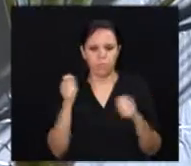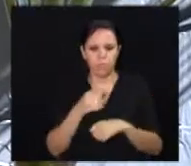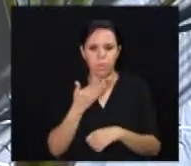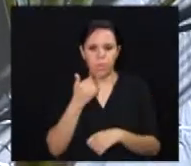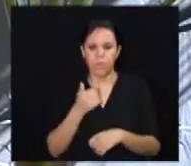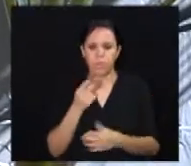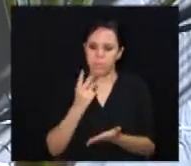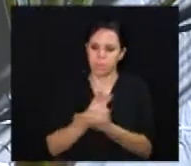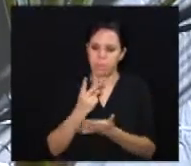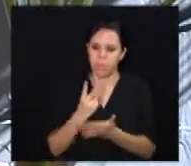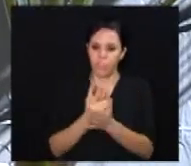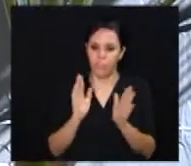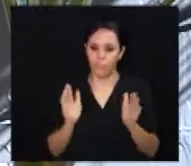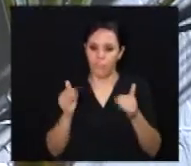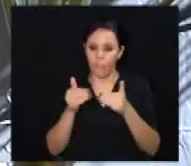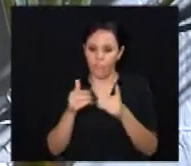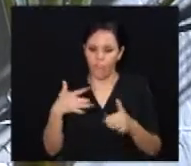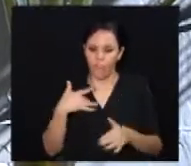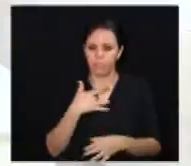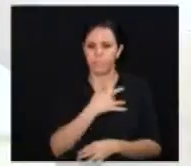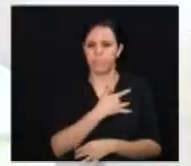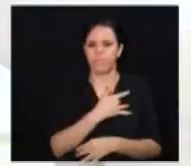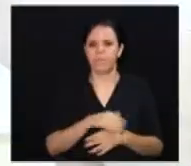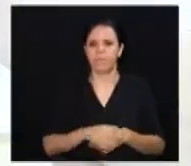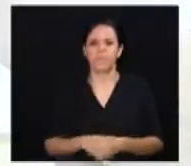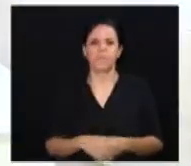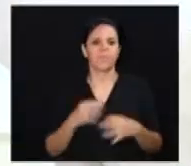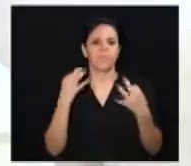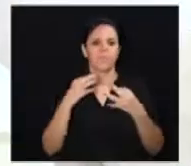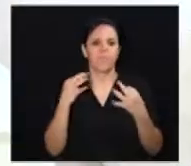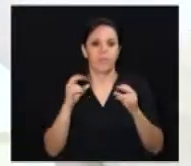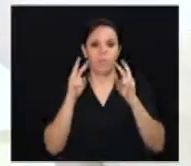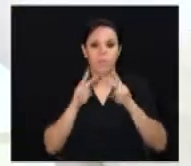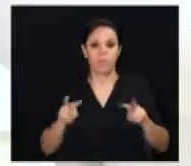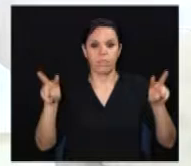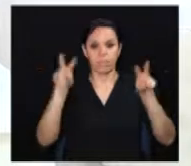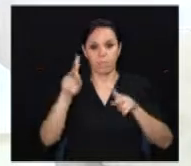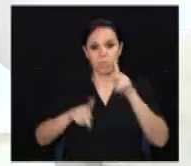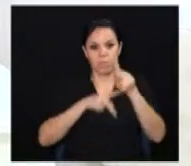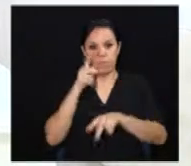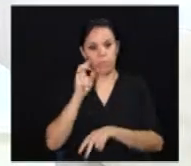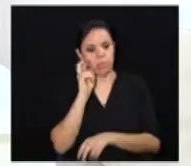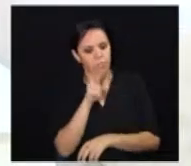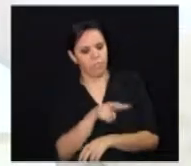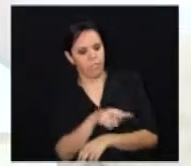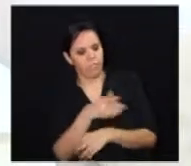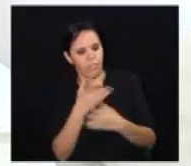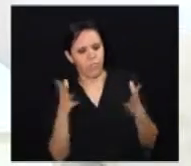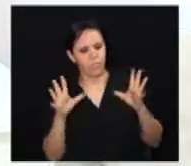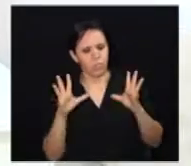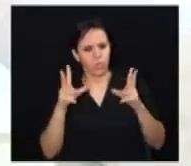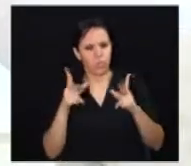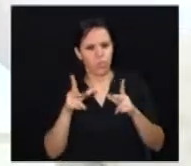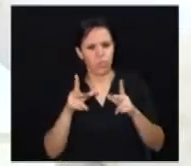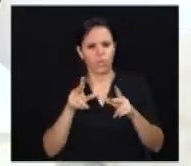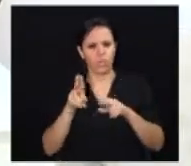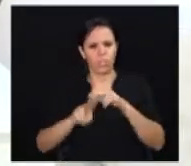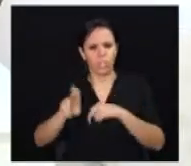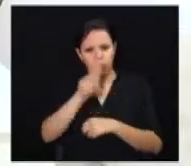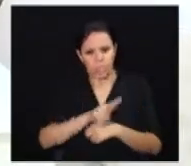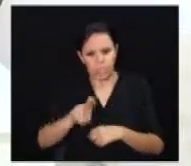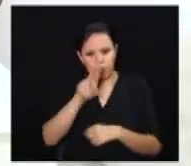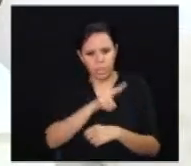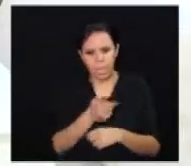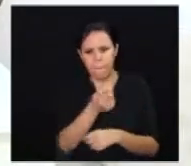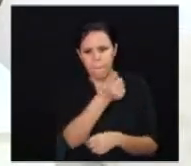manter o foco no saudável. Perfeito. E né? aqui, olha só, o pessoal tá vendo tudo que a gente vai usar. E tem